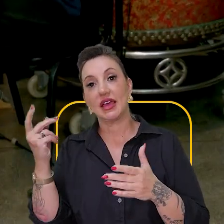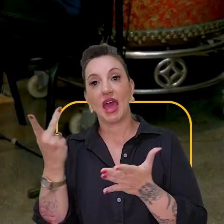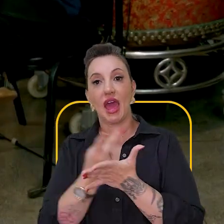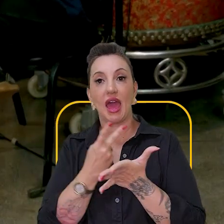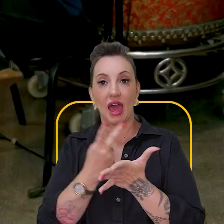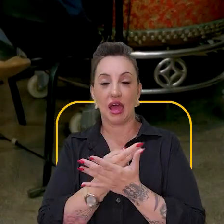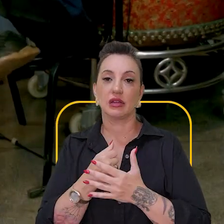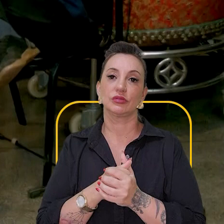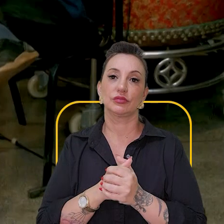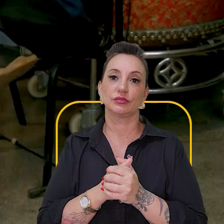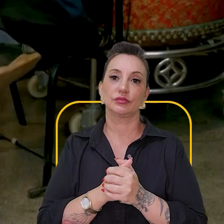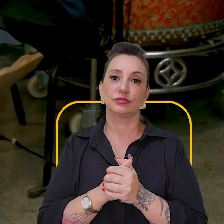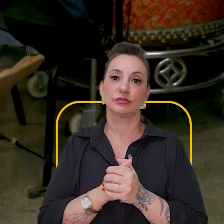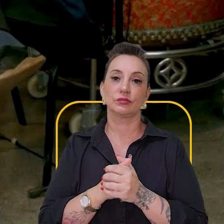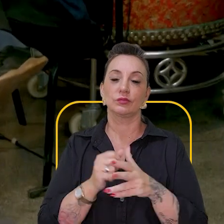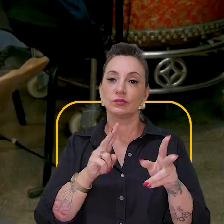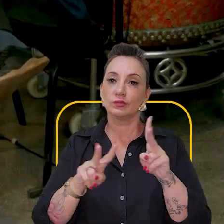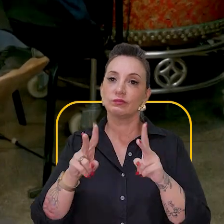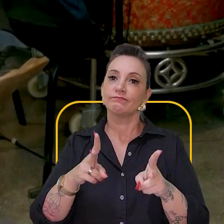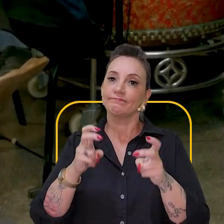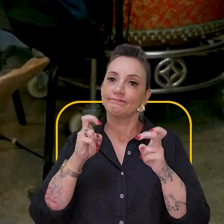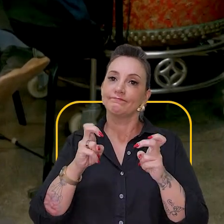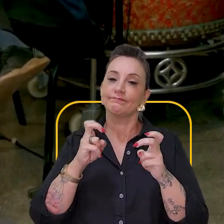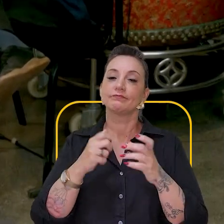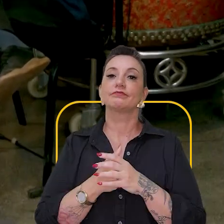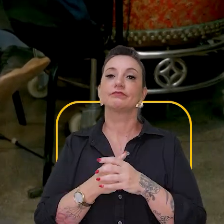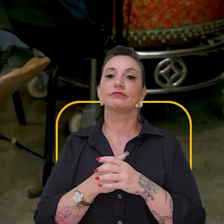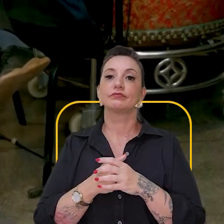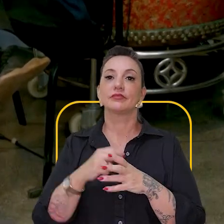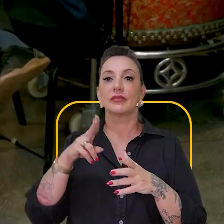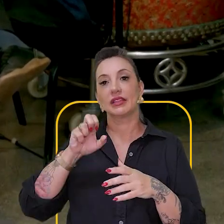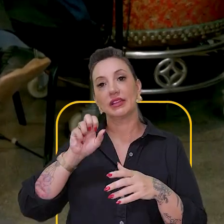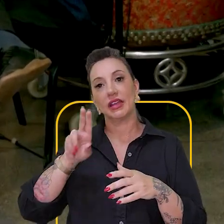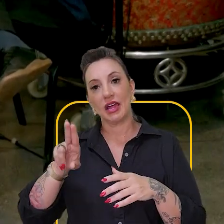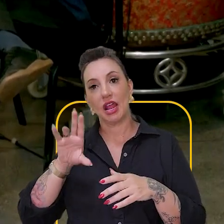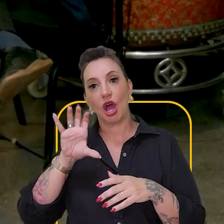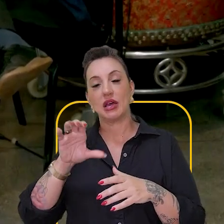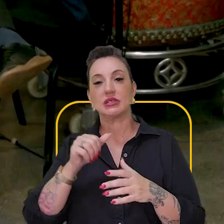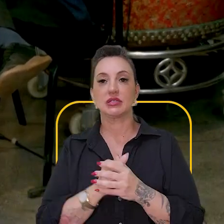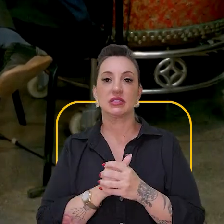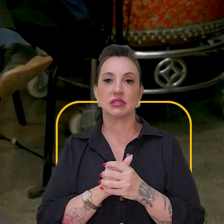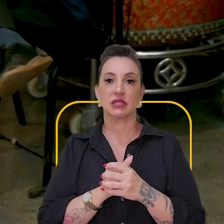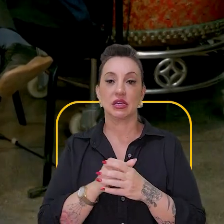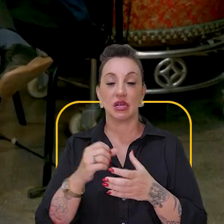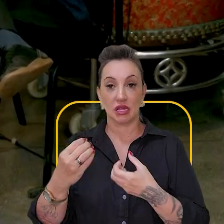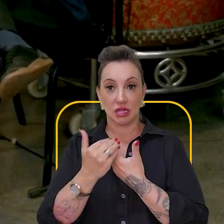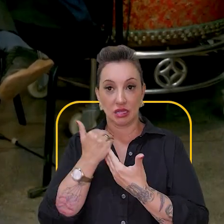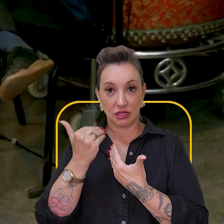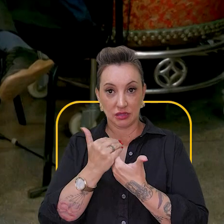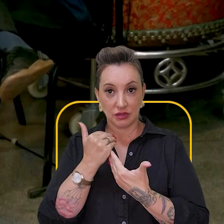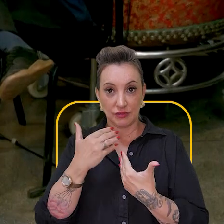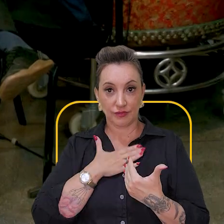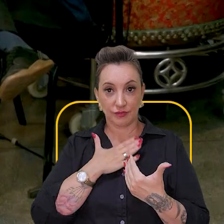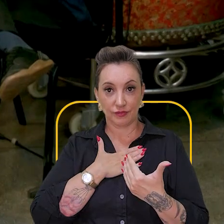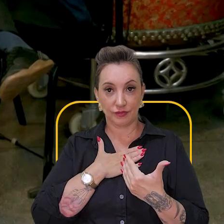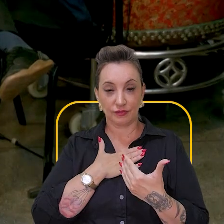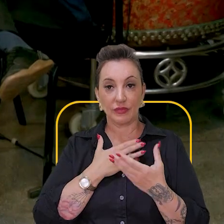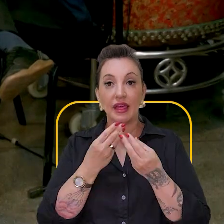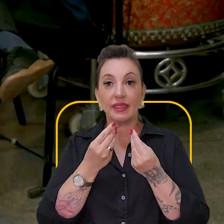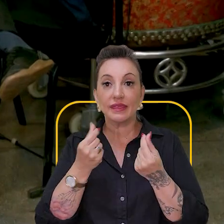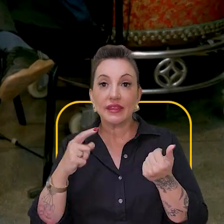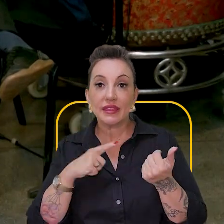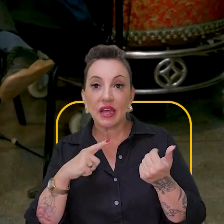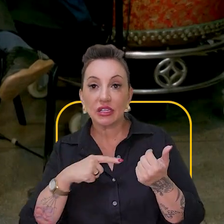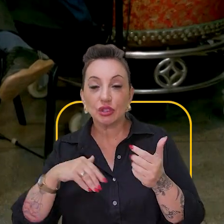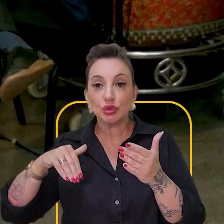errado e foi uma visão que eu tive com com o mestre Nereu nesse sentido ele me assim ele tinha uns